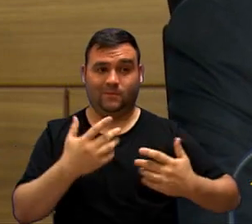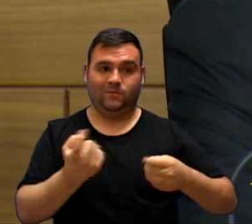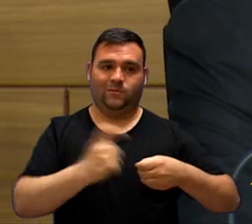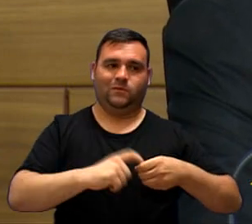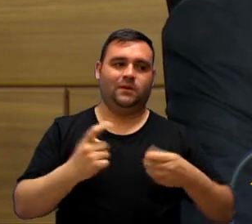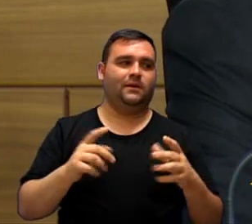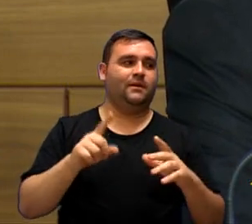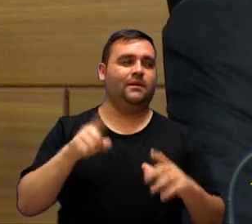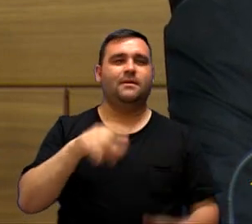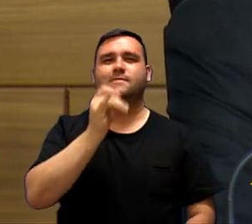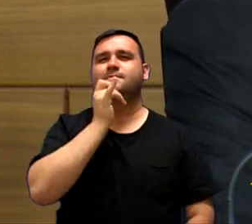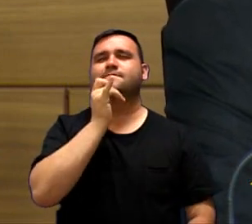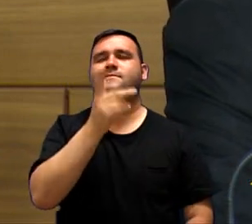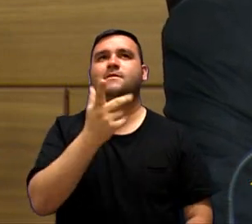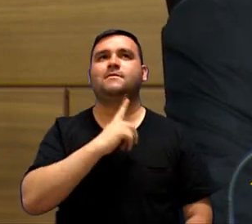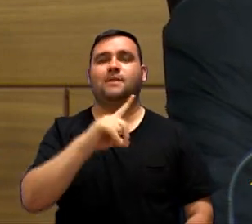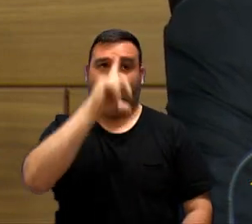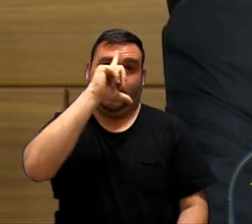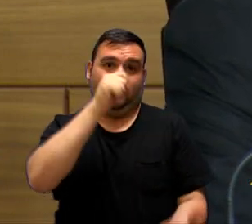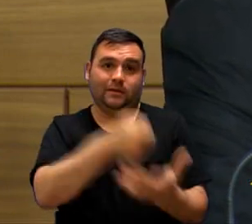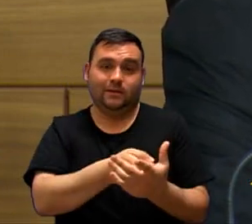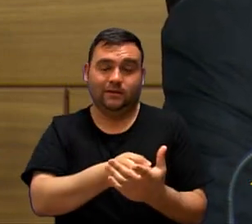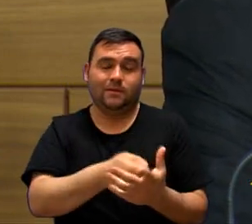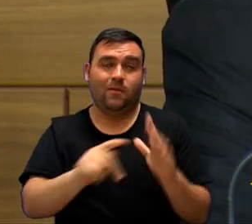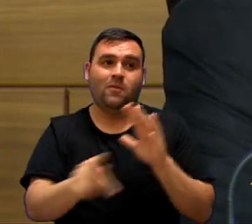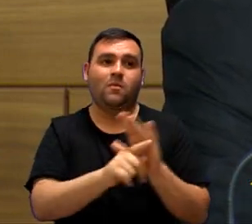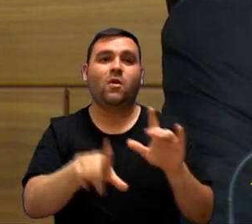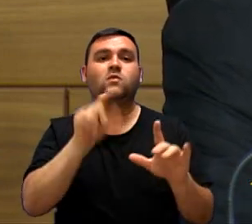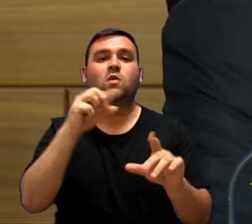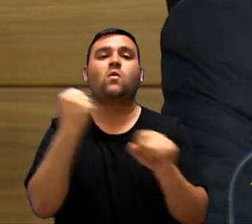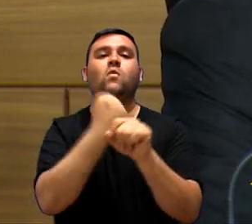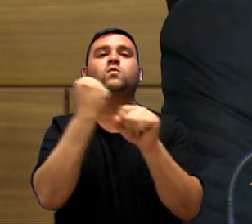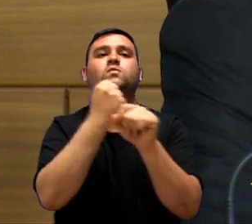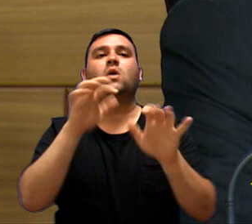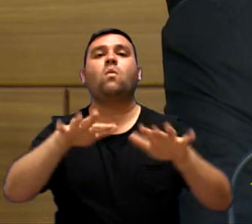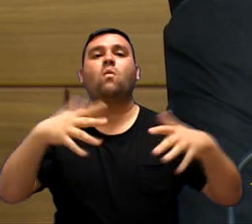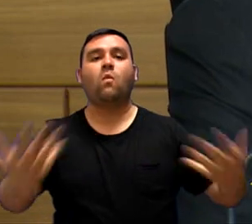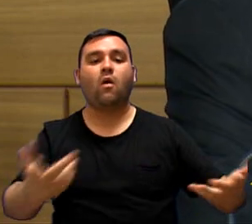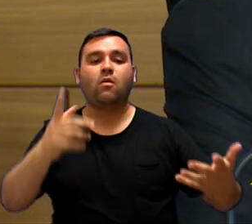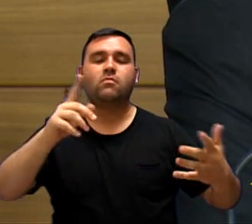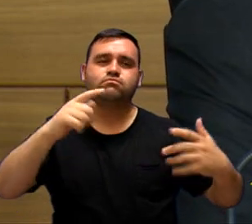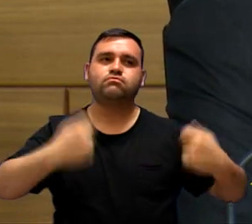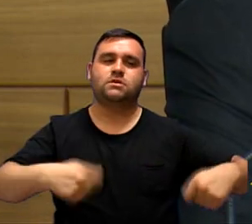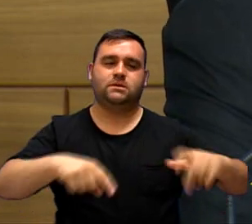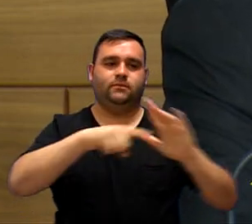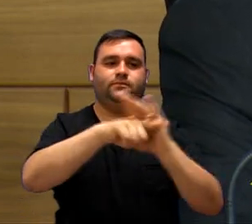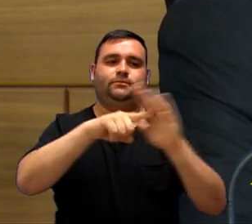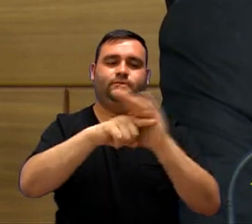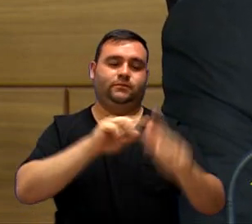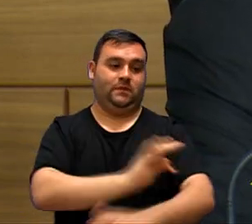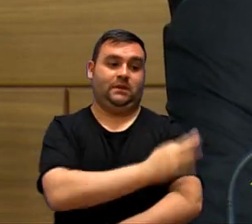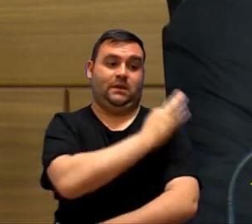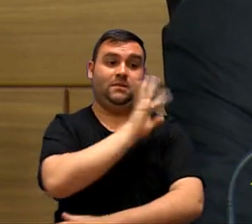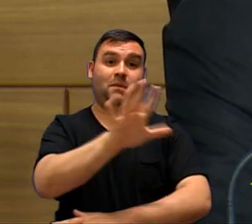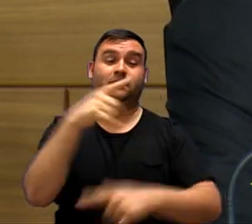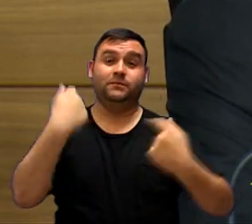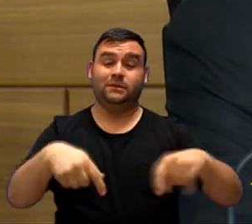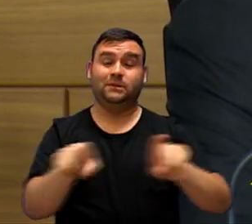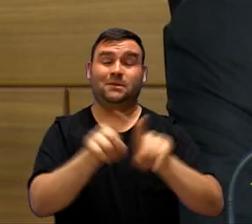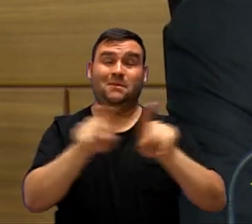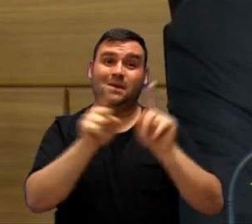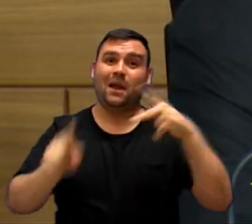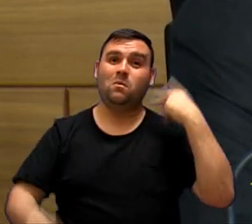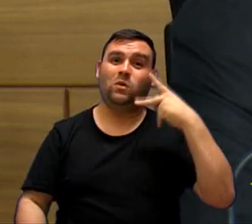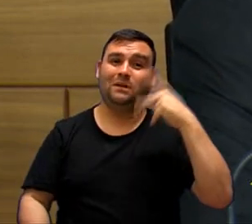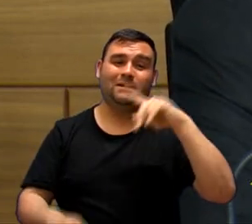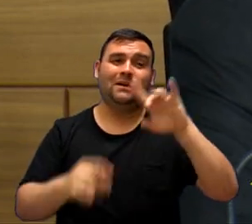procedimento, a decisão sobre a escolha da obra, é lógico, ela depende de uma análise técnica, mas ela é eminentemente